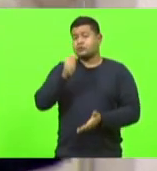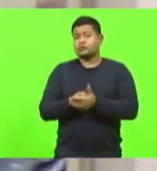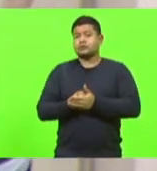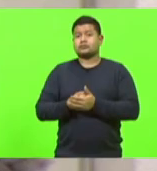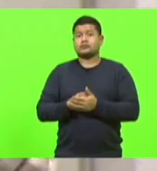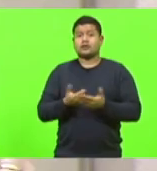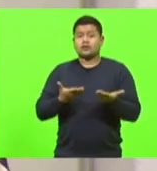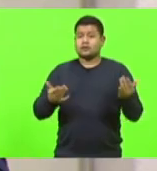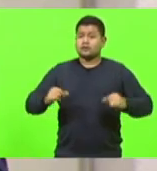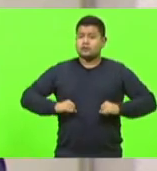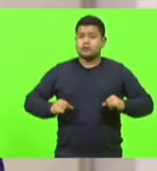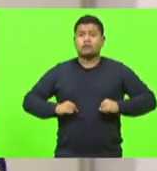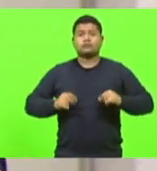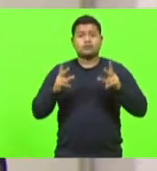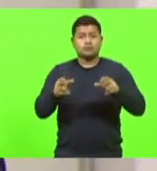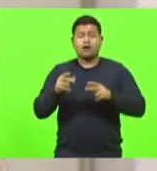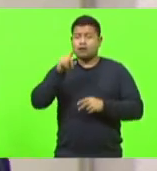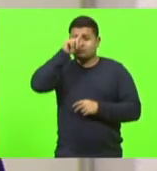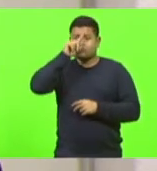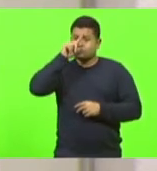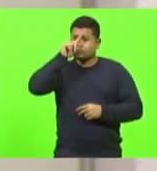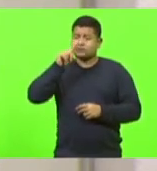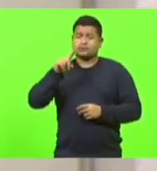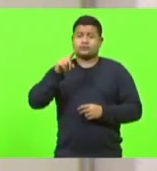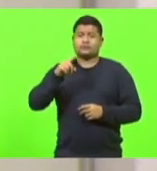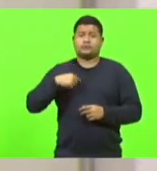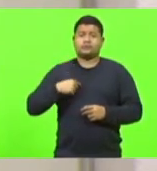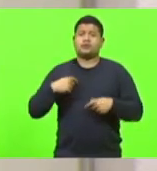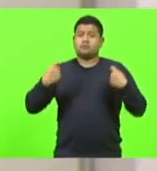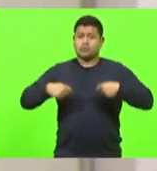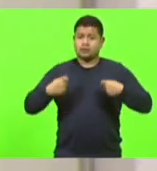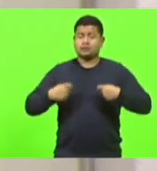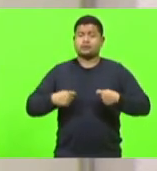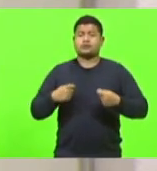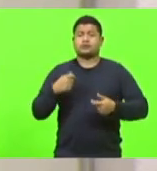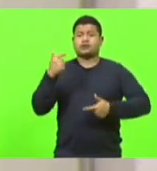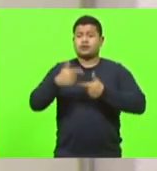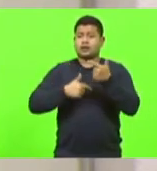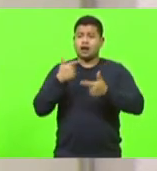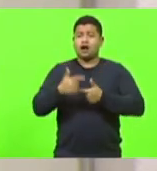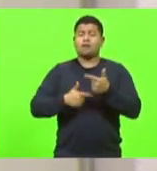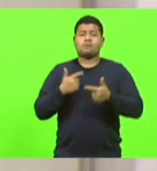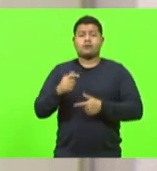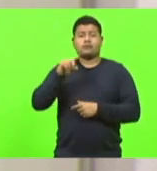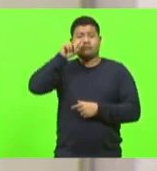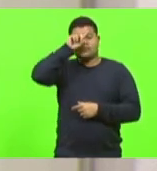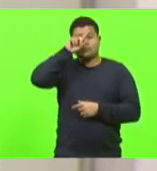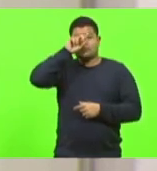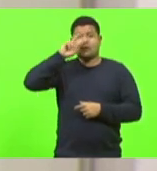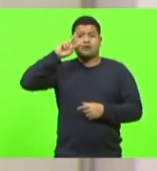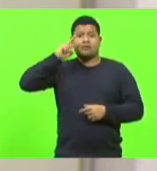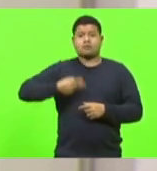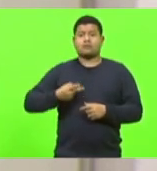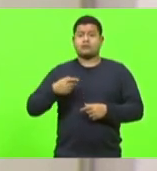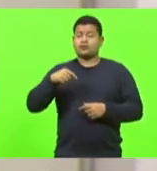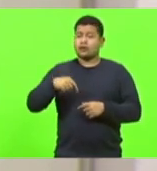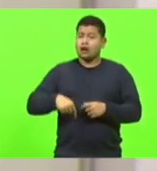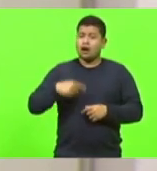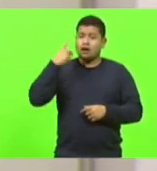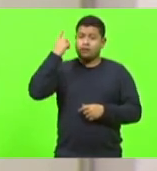sofre os mesmos riscos também não tenha atividade de risco reconhecida pelo Parlamento Catarinense